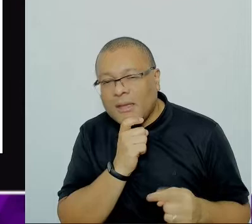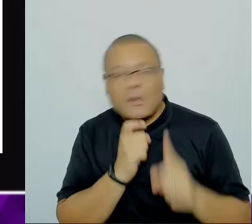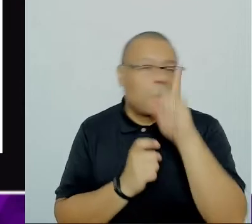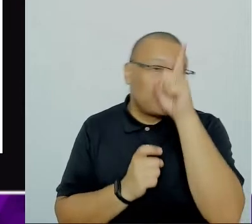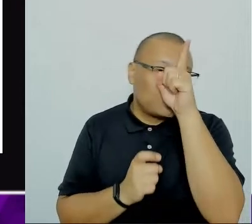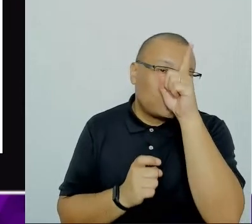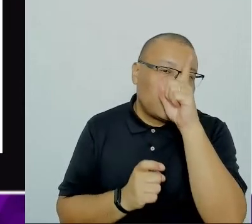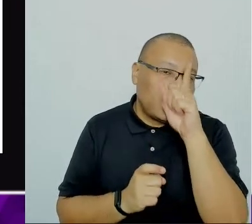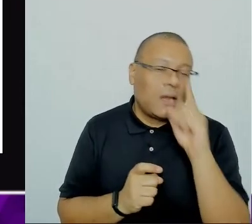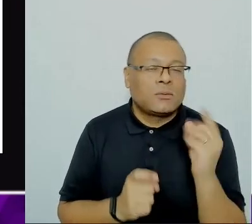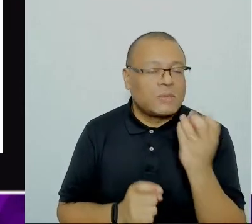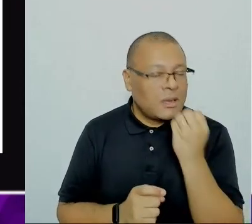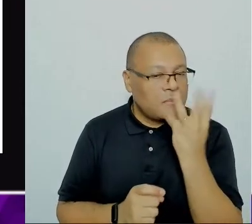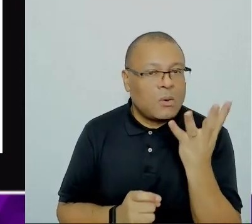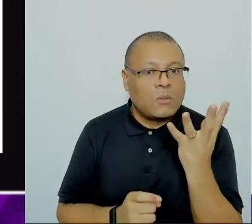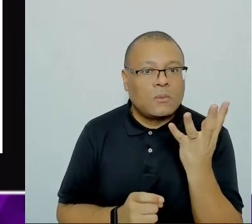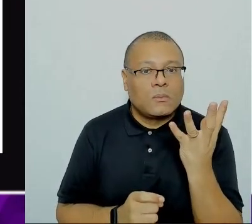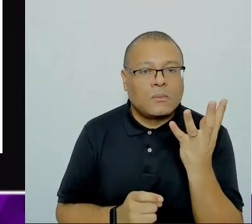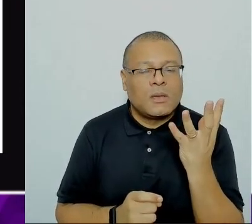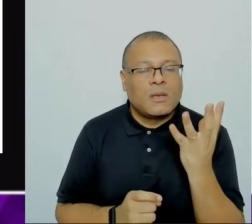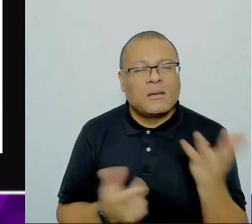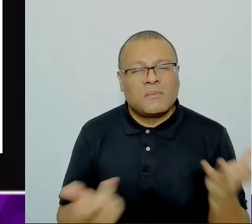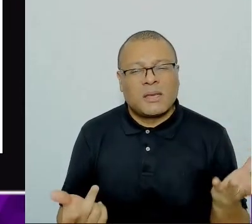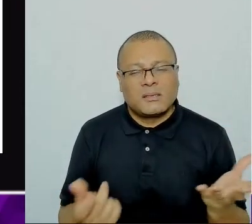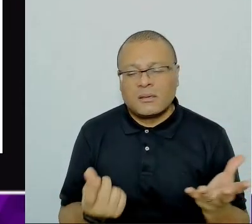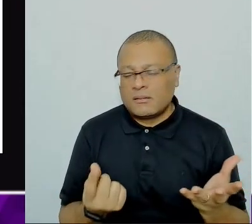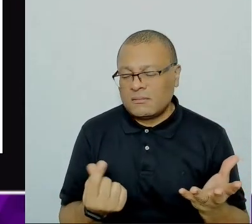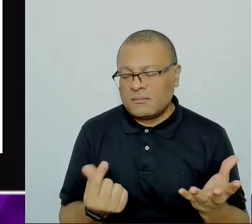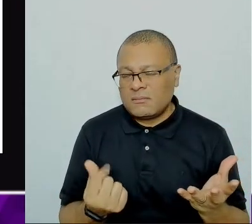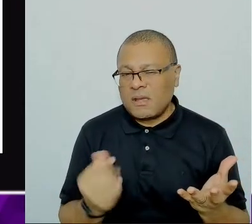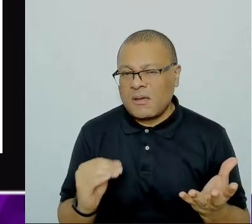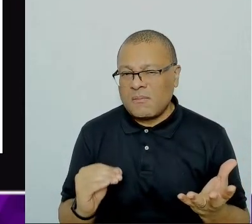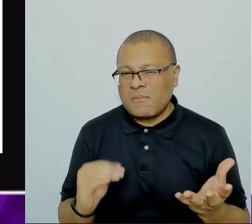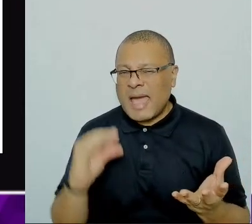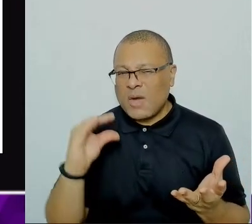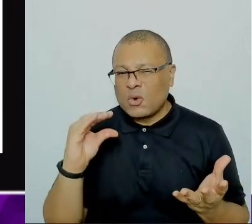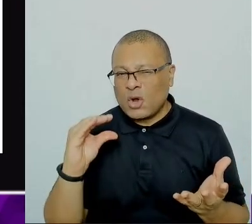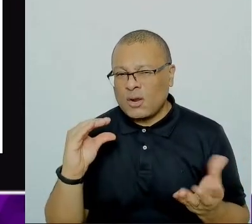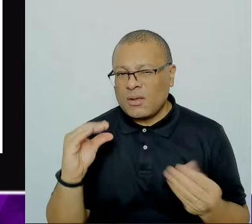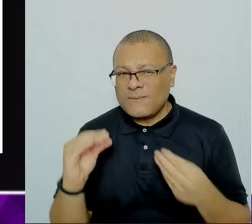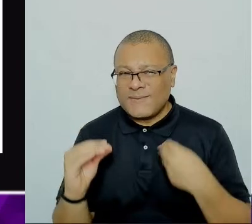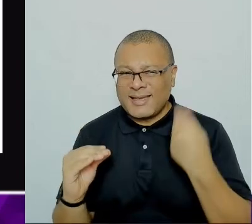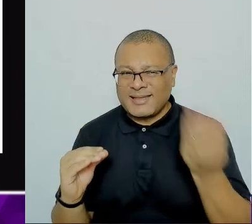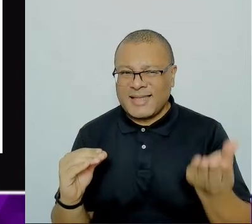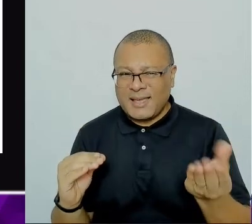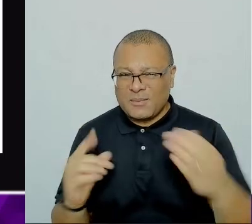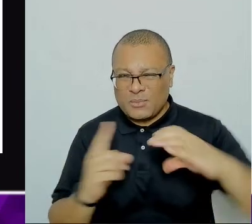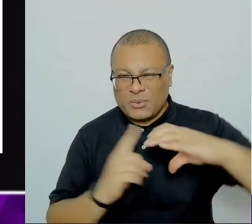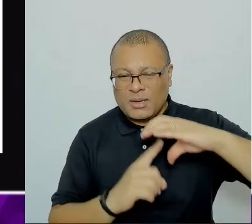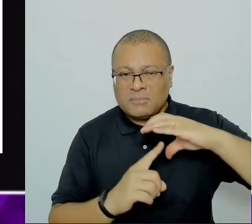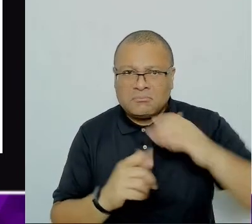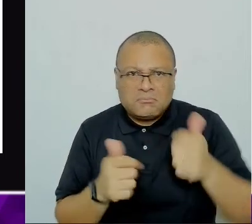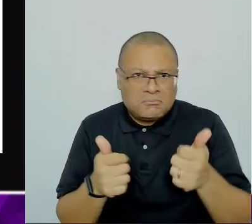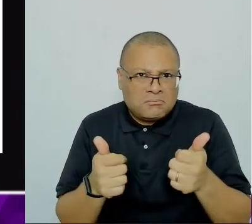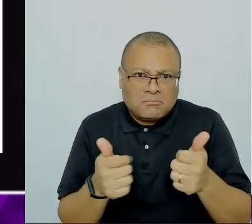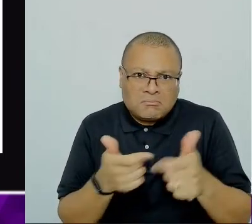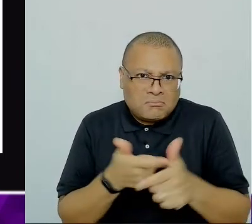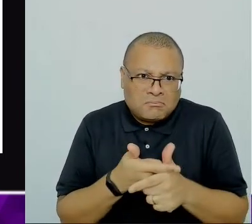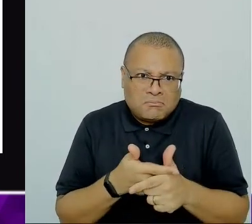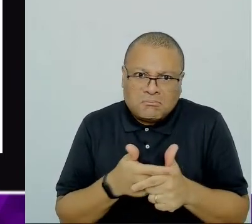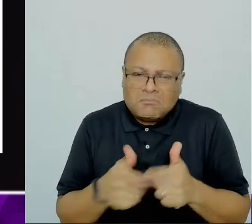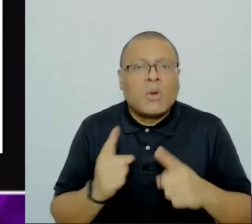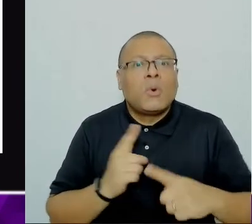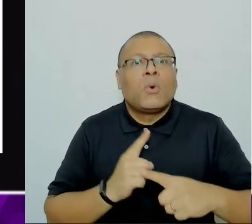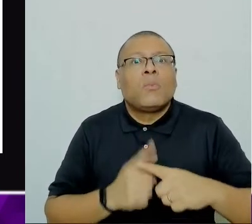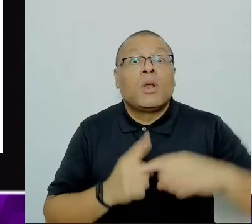mas aqui você está falando que o custo vai ser maior e a gente vai repassar esse custo pro usuário. Mas tudo bem. Por quê? Porque o cliente